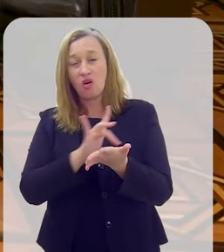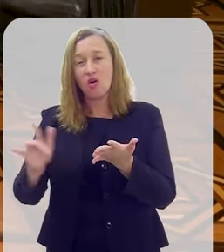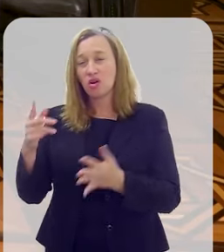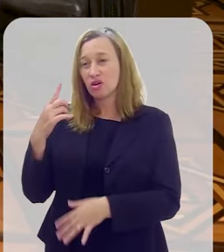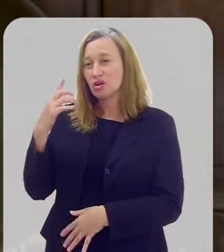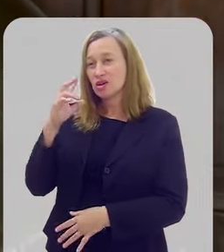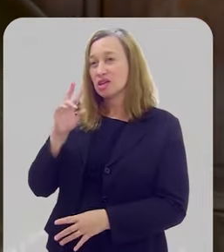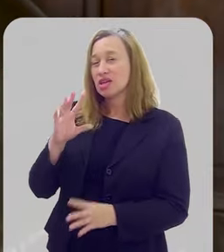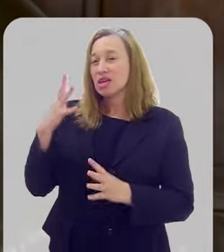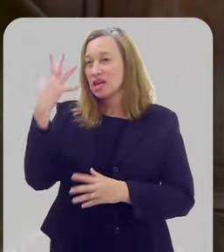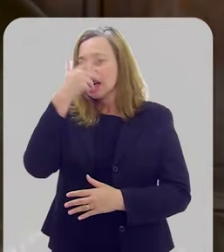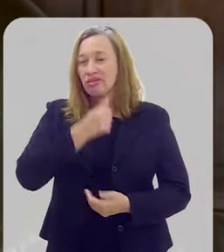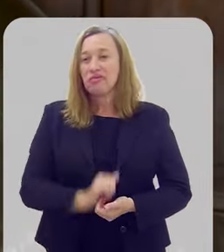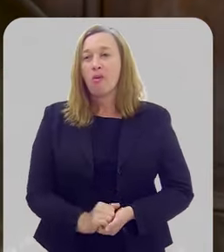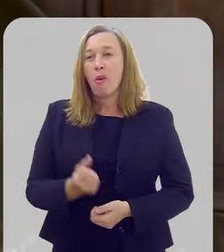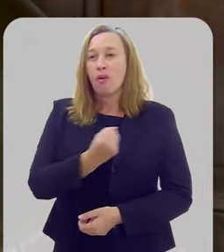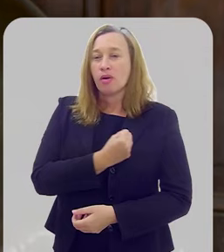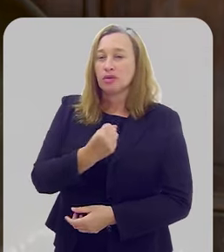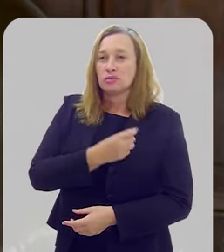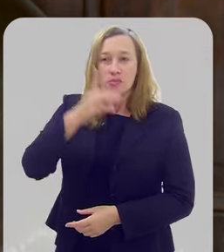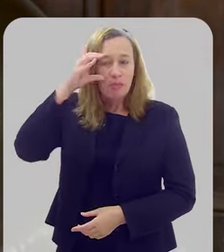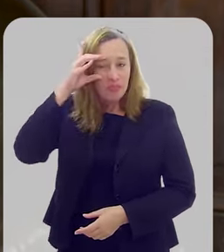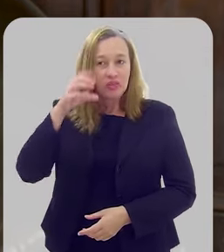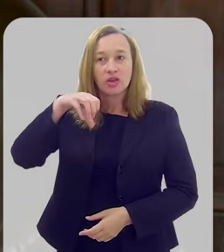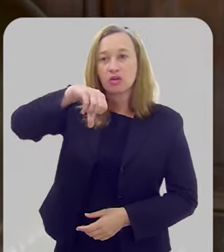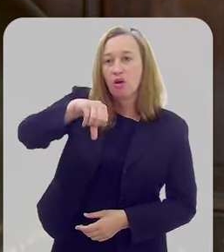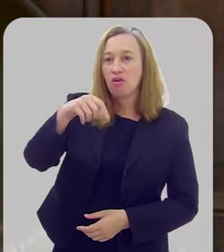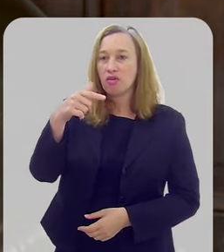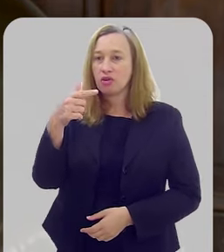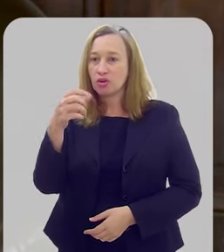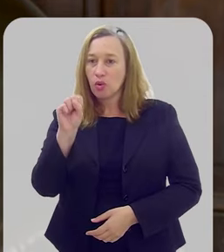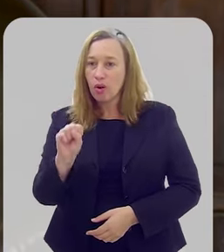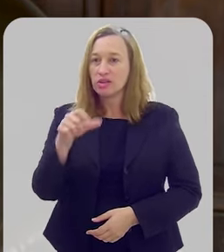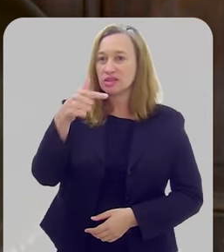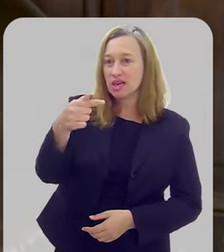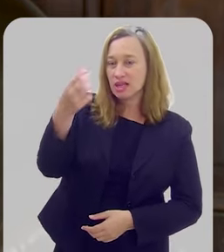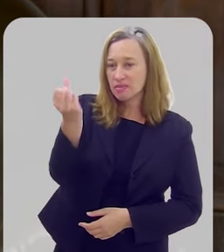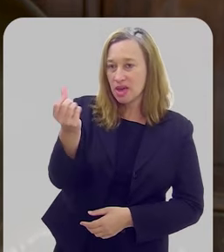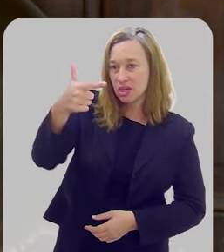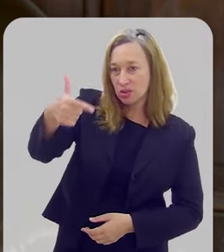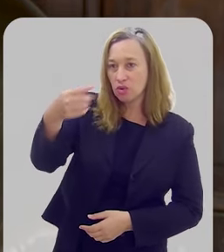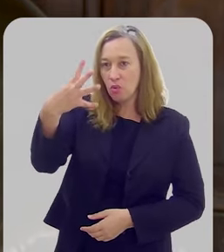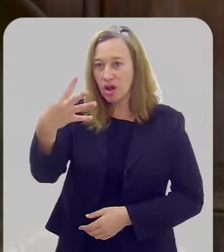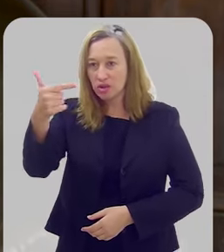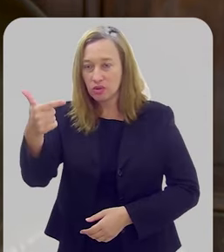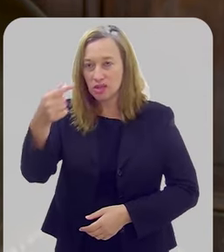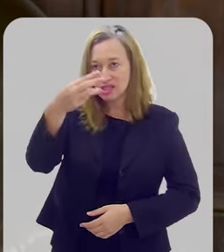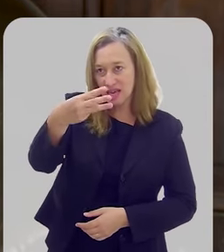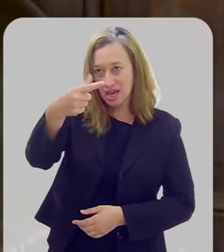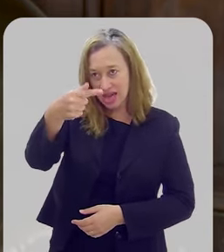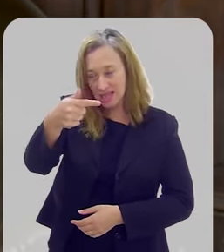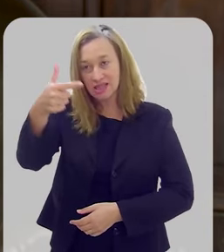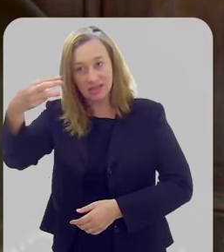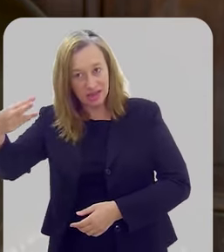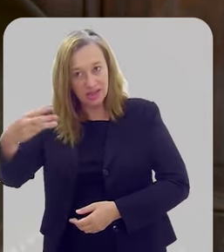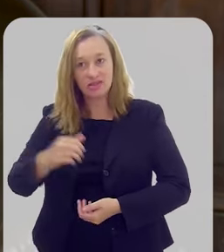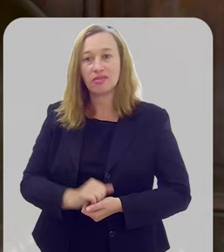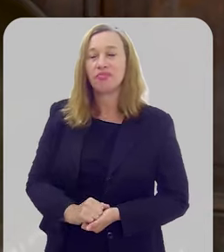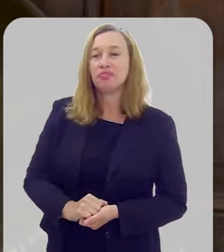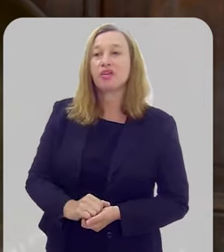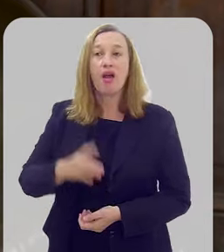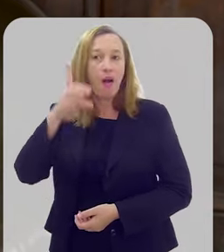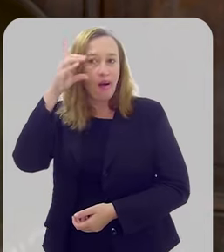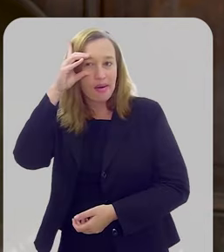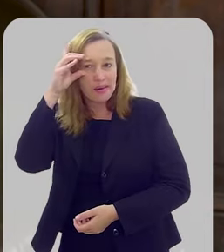linda Me dá o seu telefone o seu Instagram vamos lá 98 762 4273